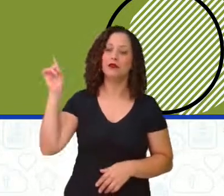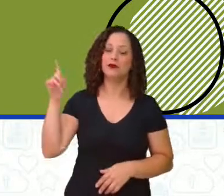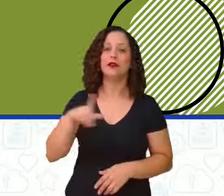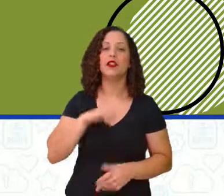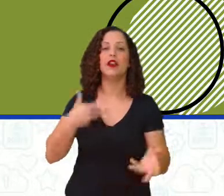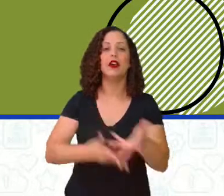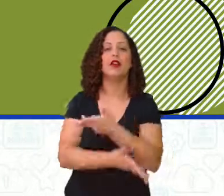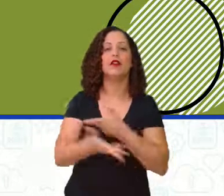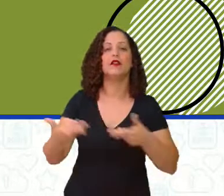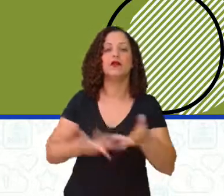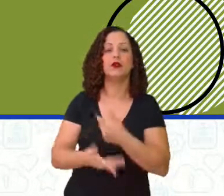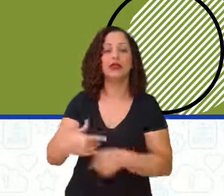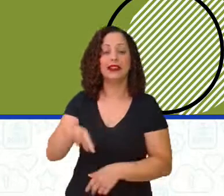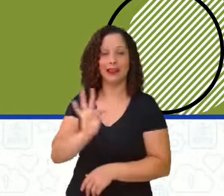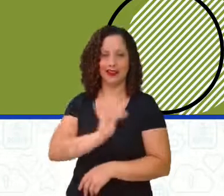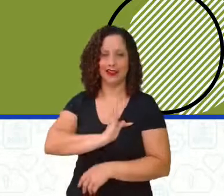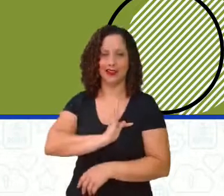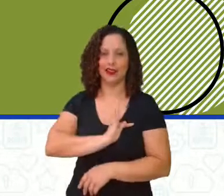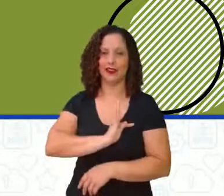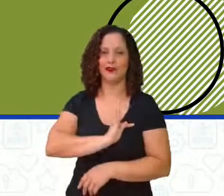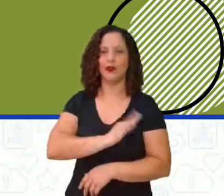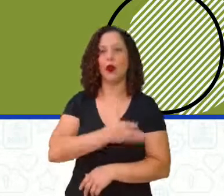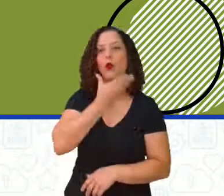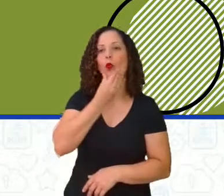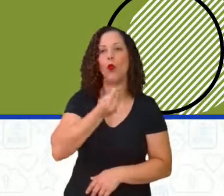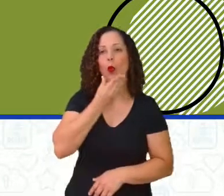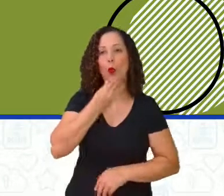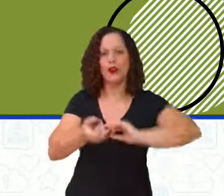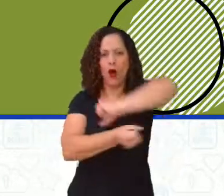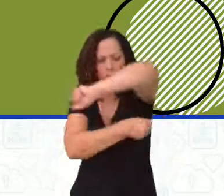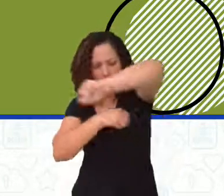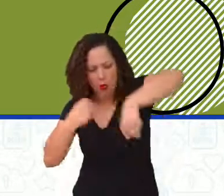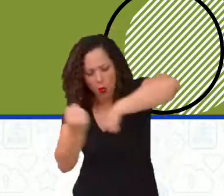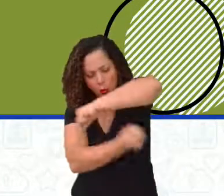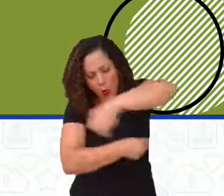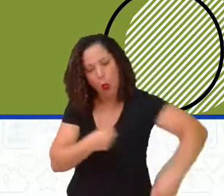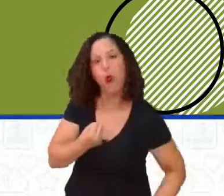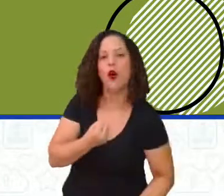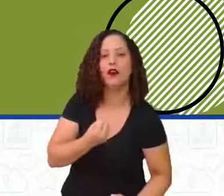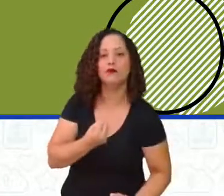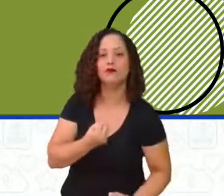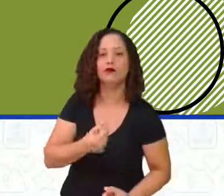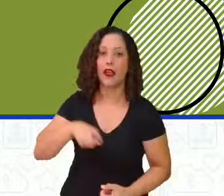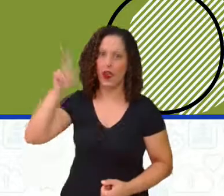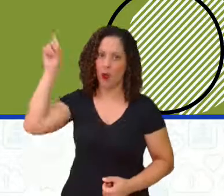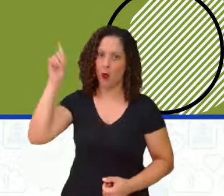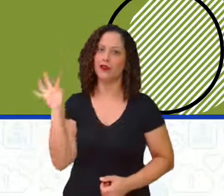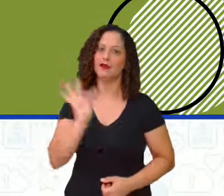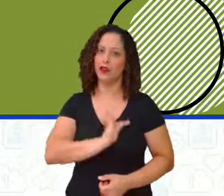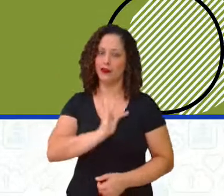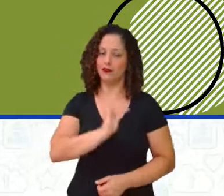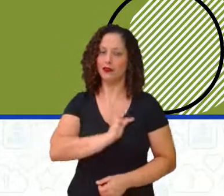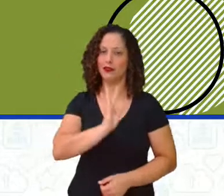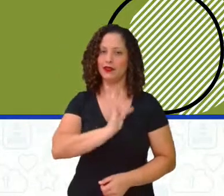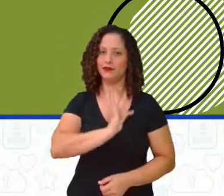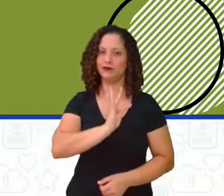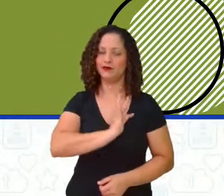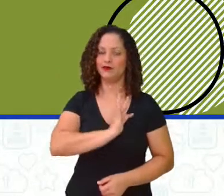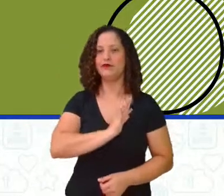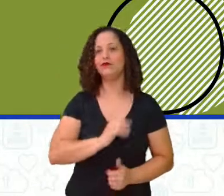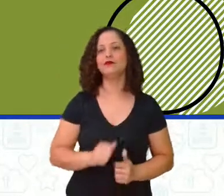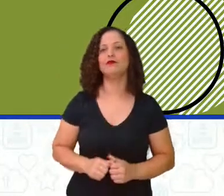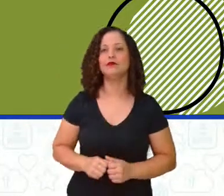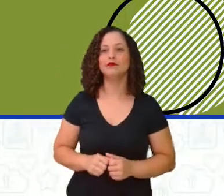essa relação da técnica, né? O cara tá aplicando uma técnica chamada Seoinage, essa primeira aí.